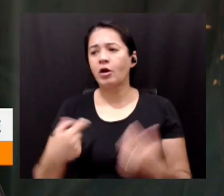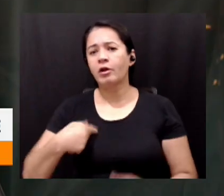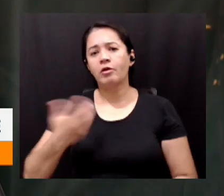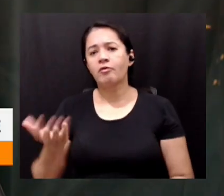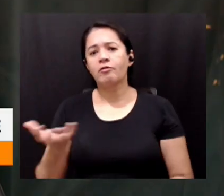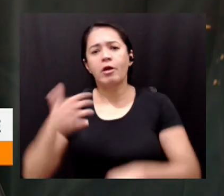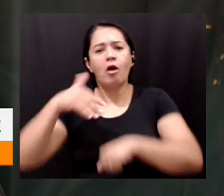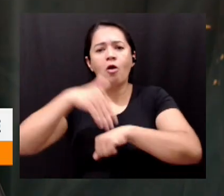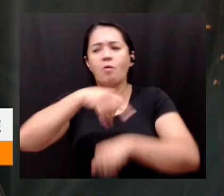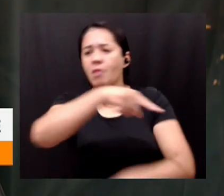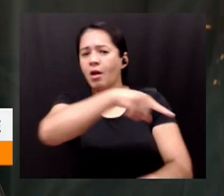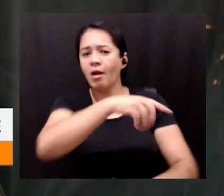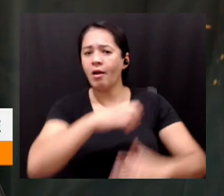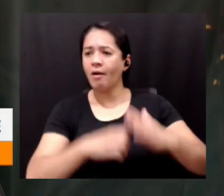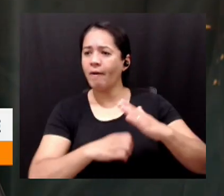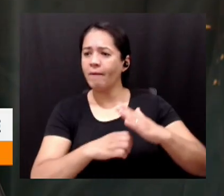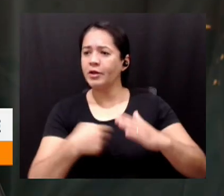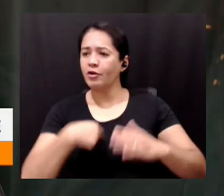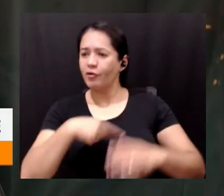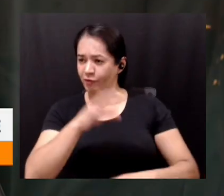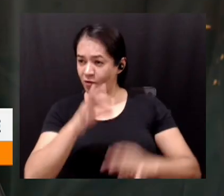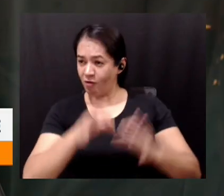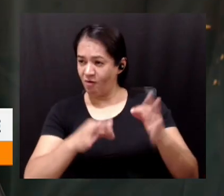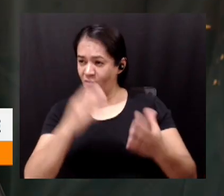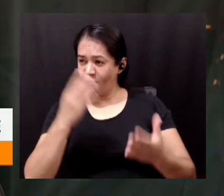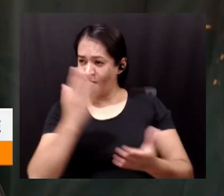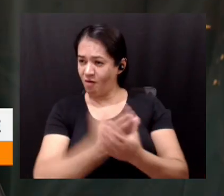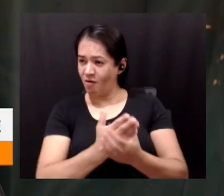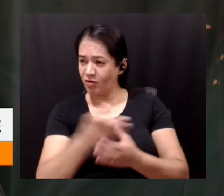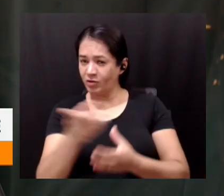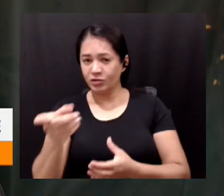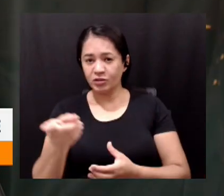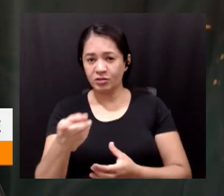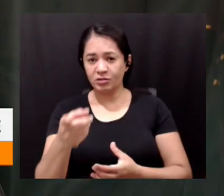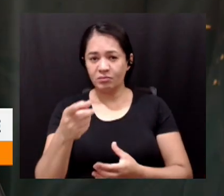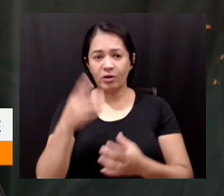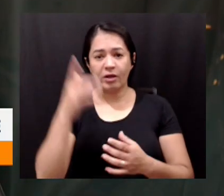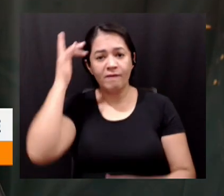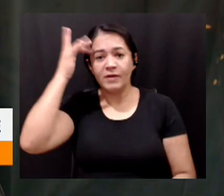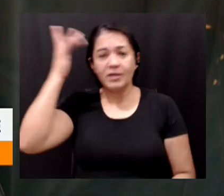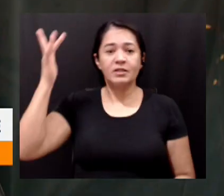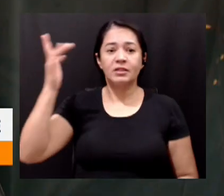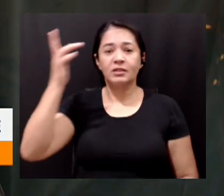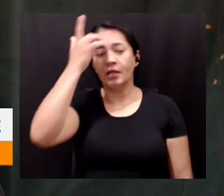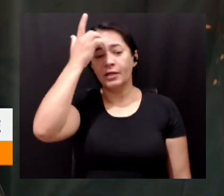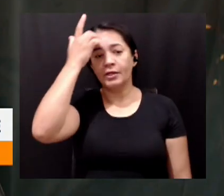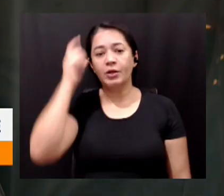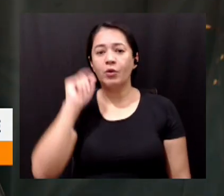aí eu entro na justiça porque vocês facilitaram com que eu